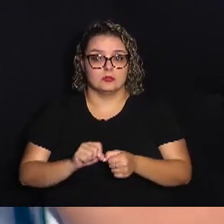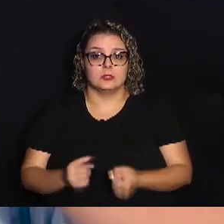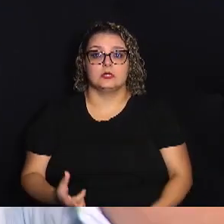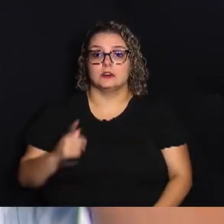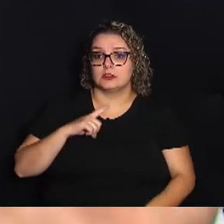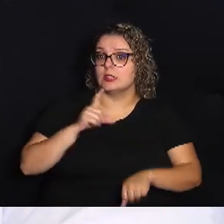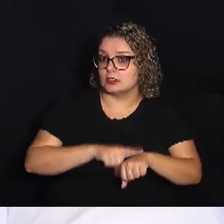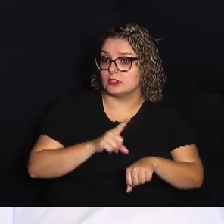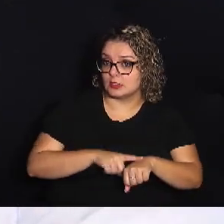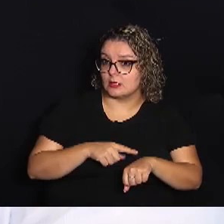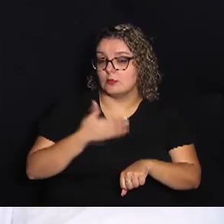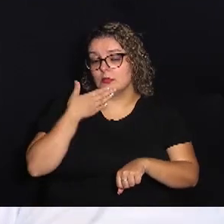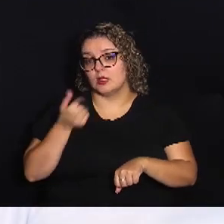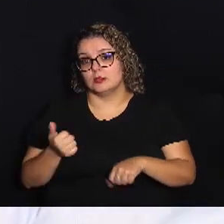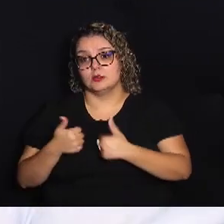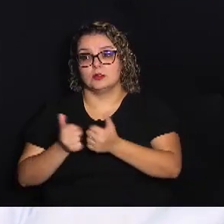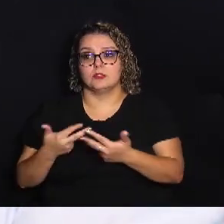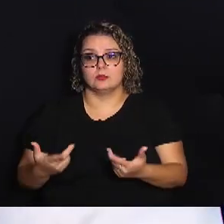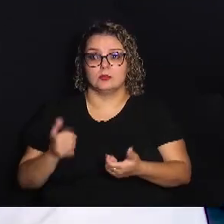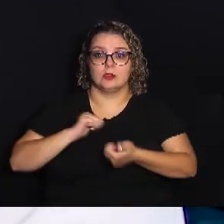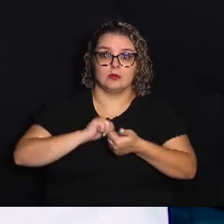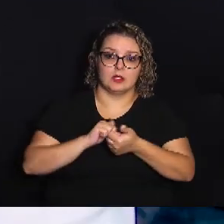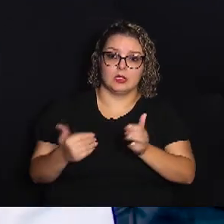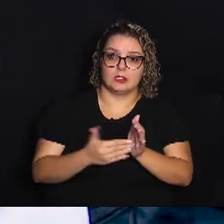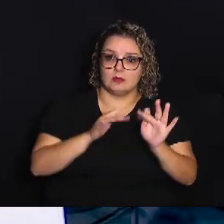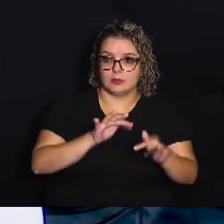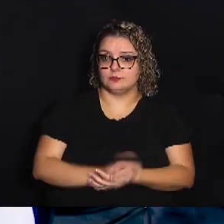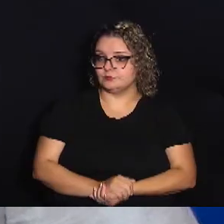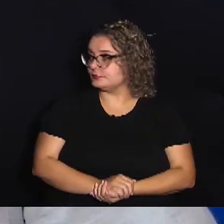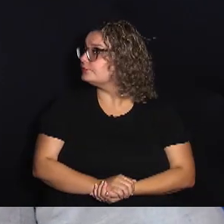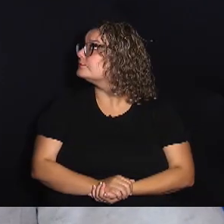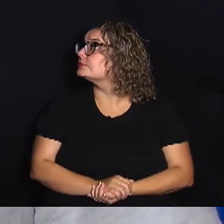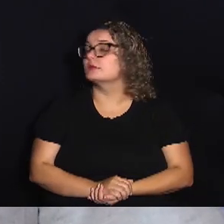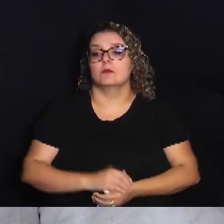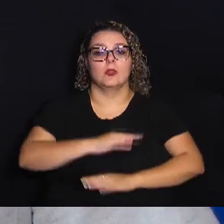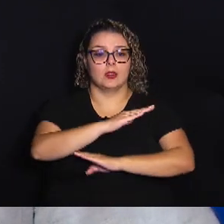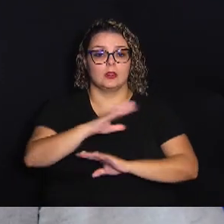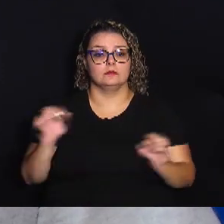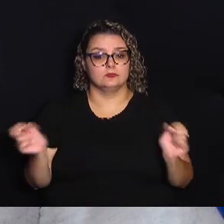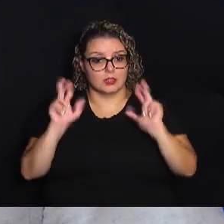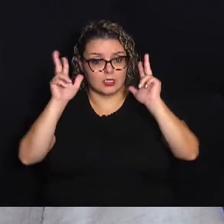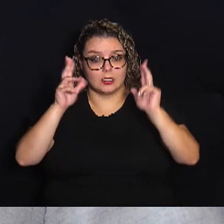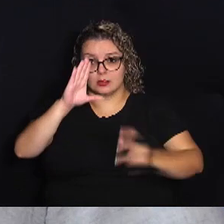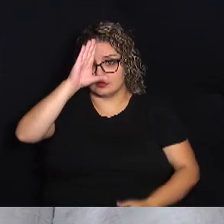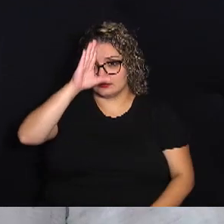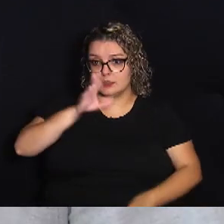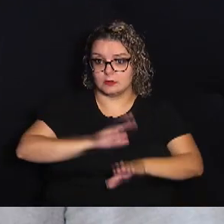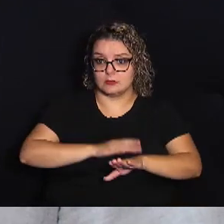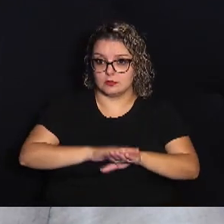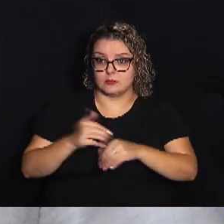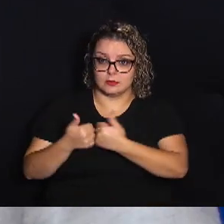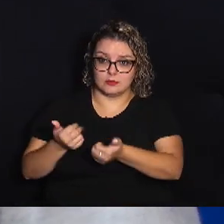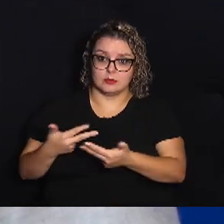fazer com que ela ganhe mais tempo e venha com transporte de qualidade até o seu destino a câmara ela tem que tá atenta nesse principalmente